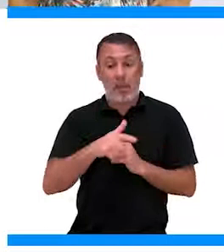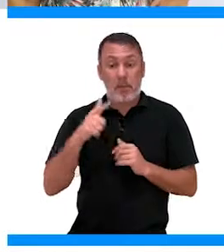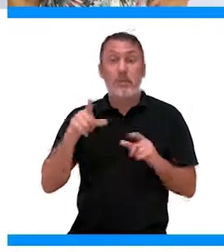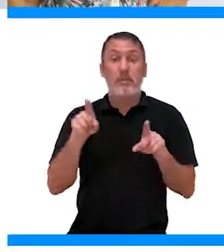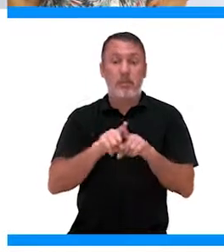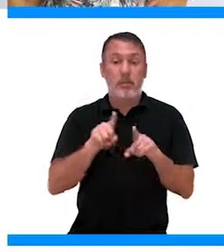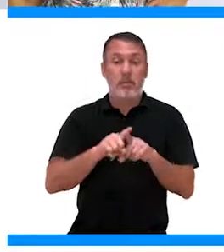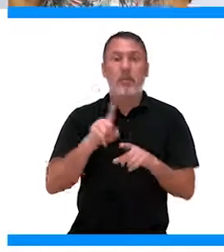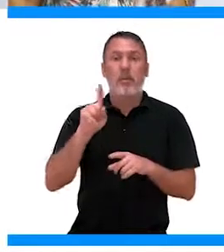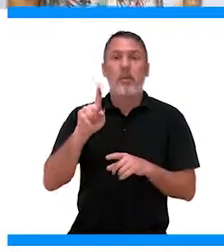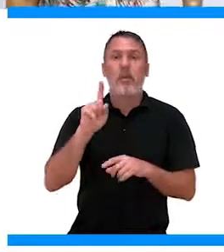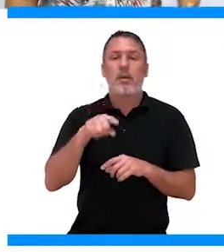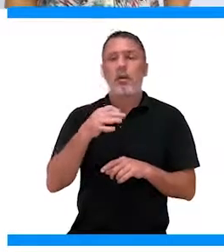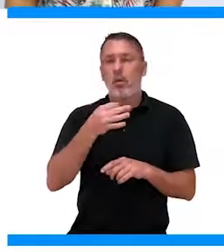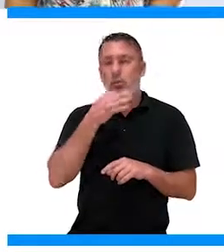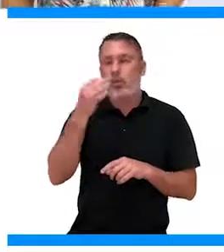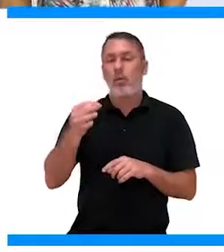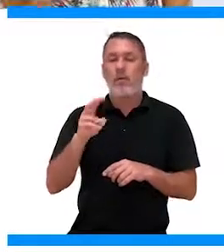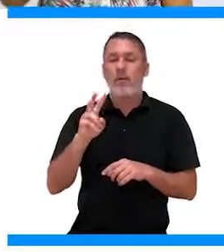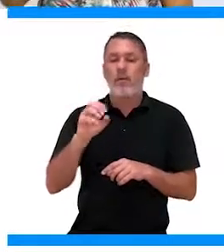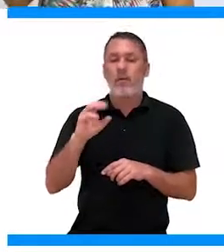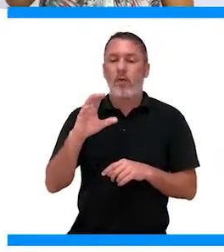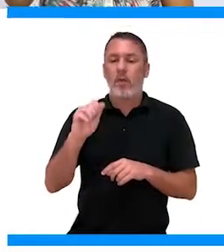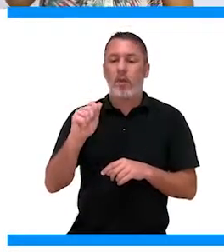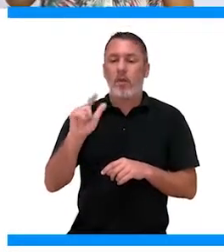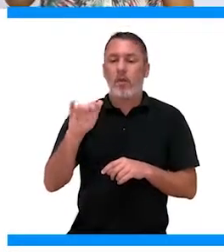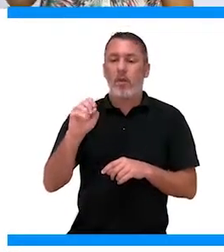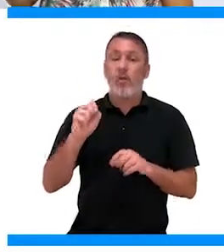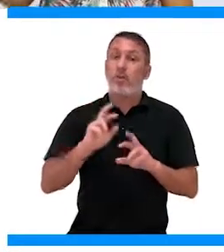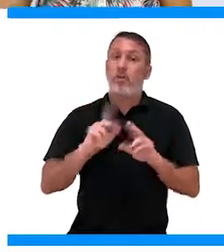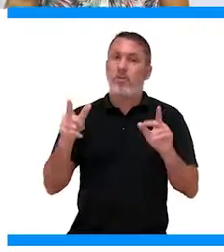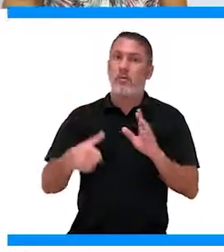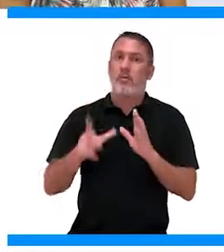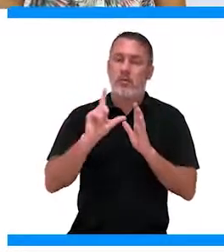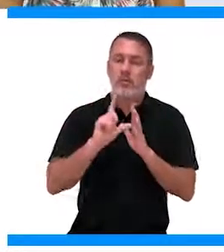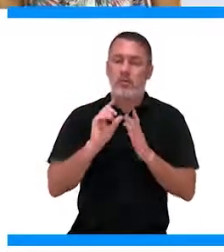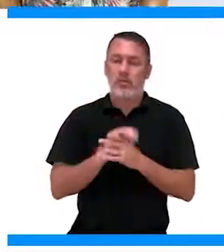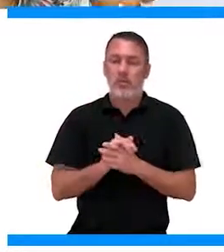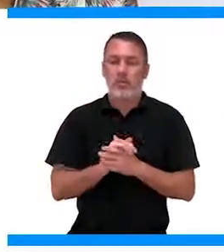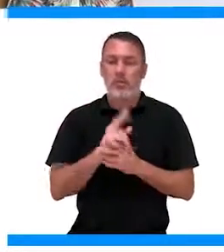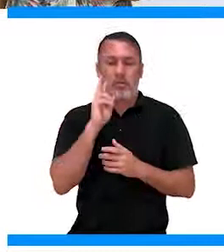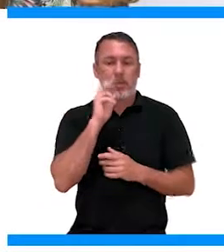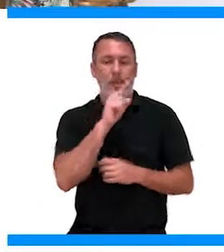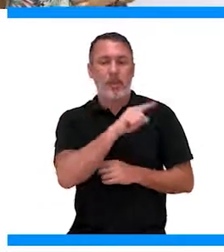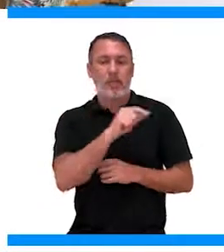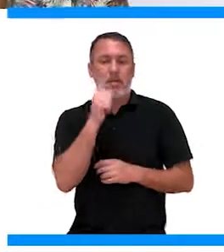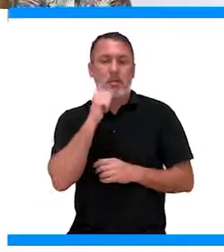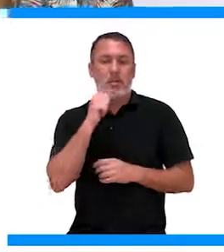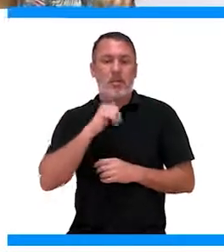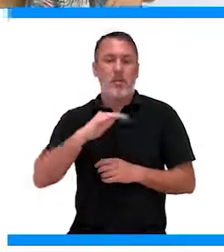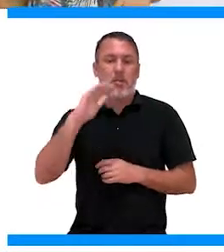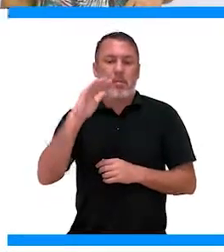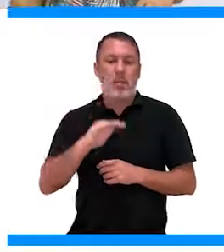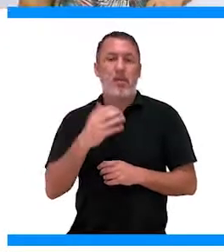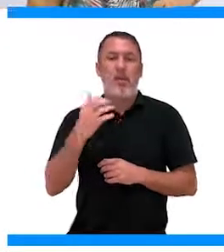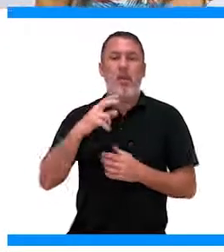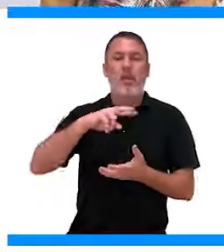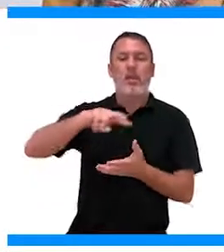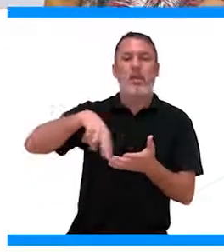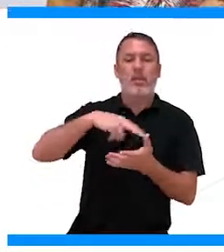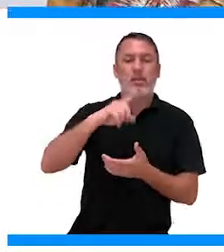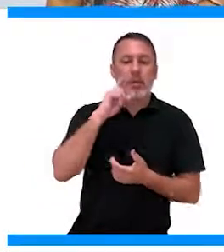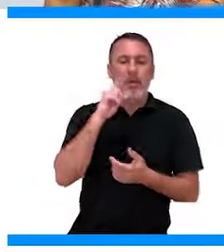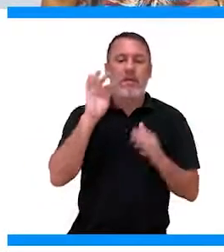uma repetição, só que de sons vocálicos, diferente da anterior que a gente viu. Então, esta menina tão pequenina quer